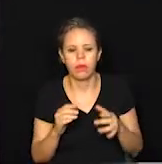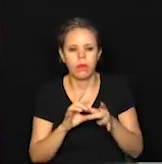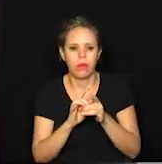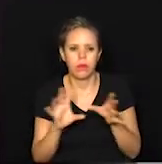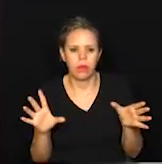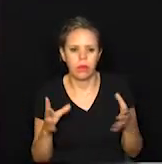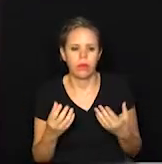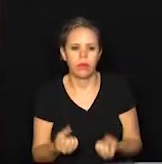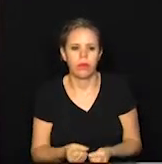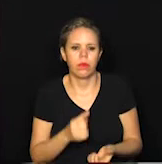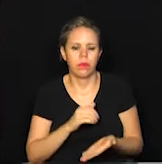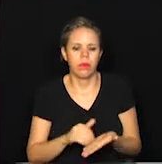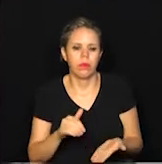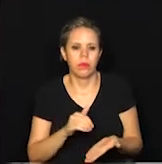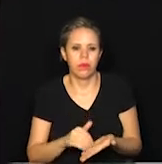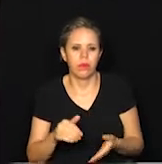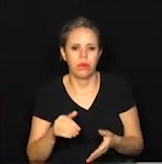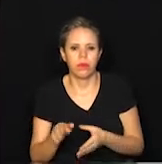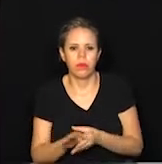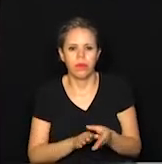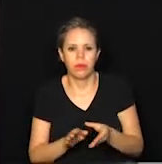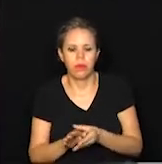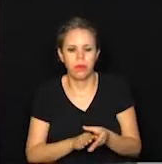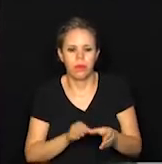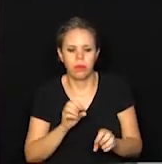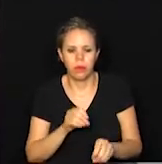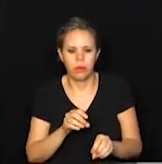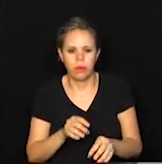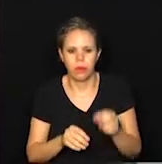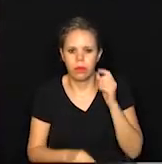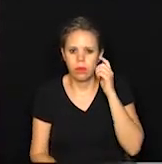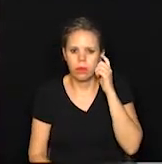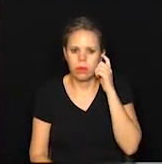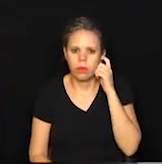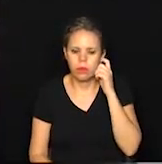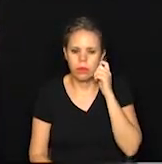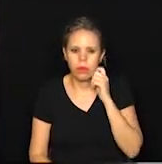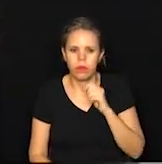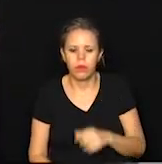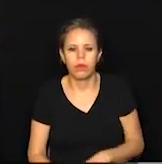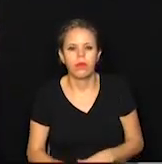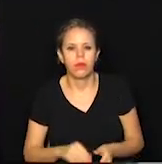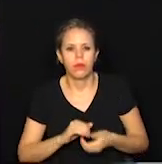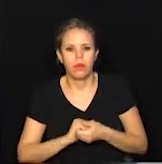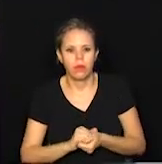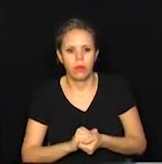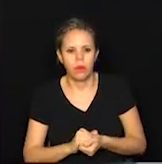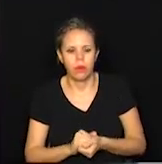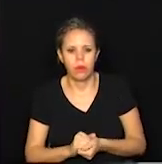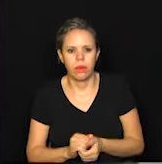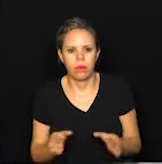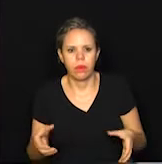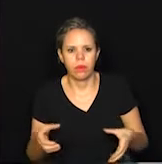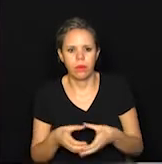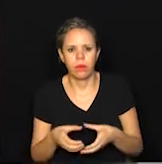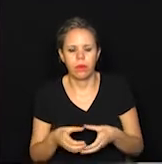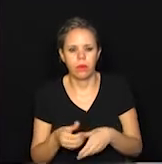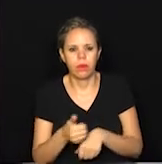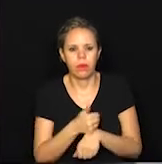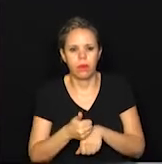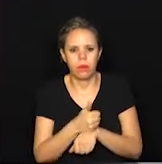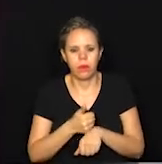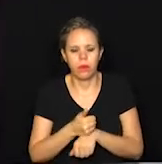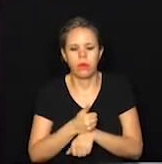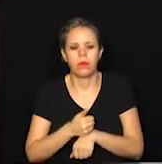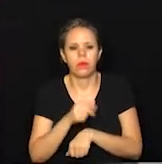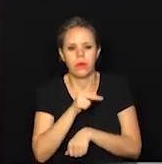deliberação tanto da Secretaria de Educação quanto do Conselho de Educação, e também cumprimento o coletivo de educadores e educadoras